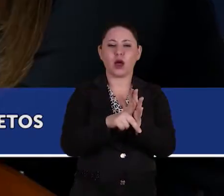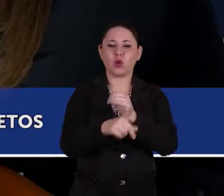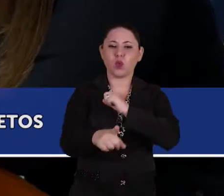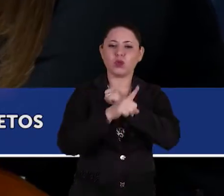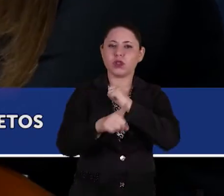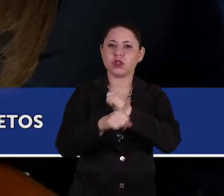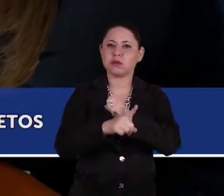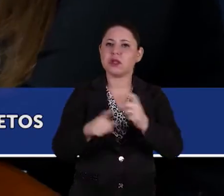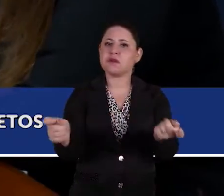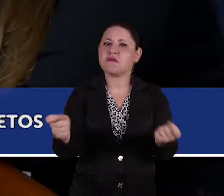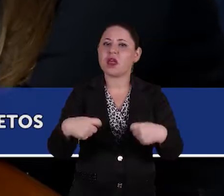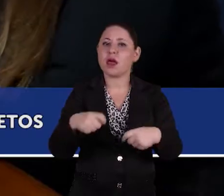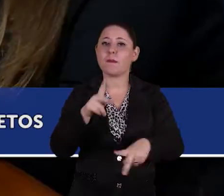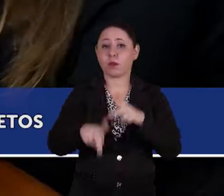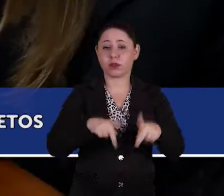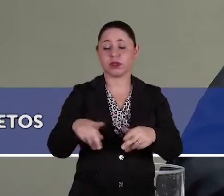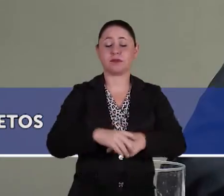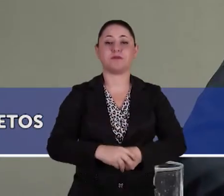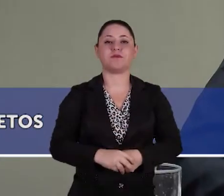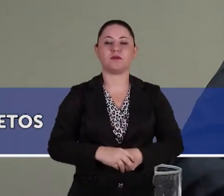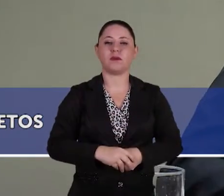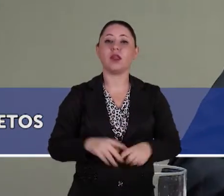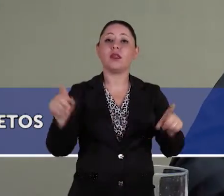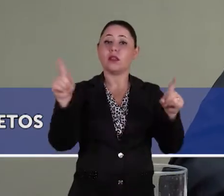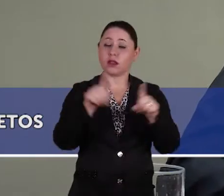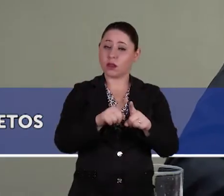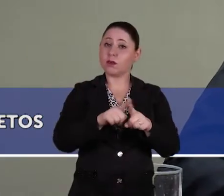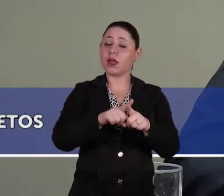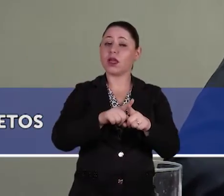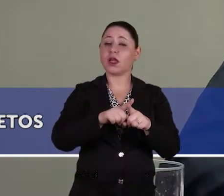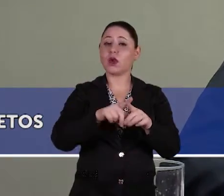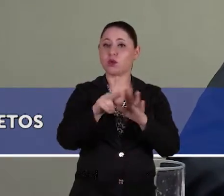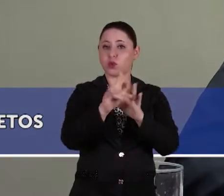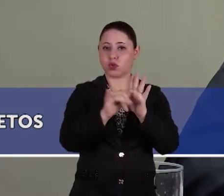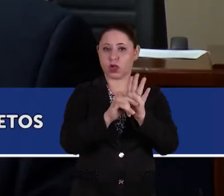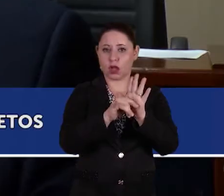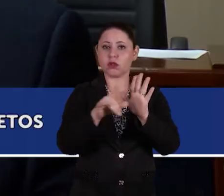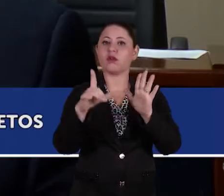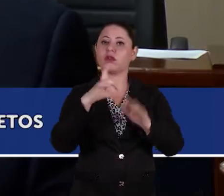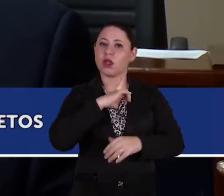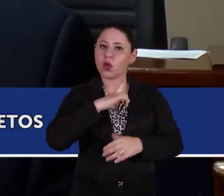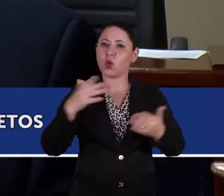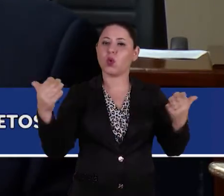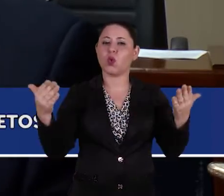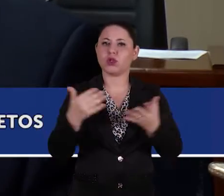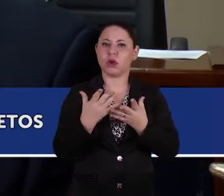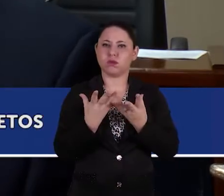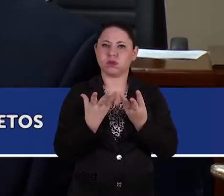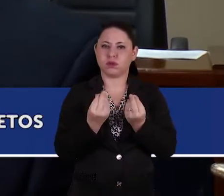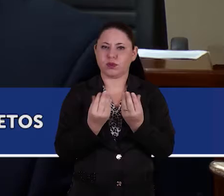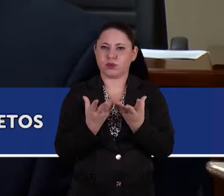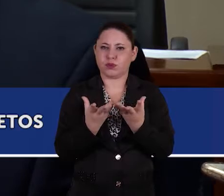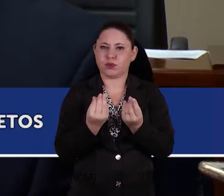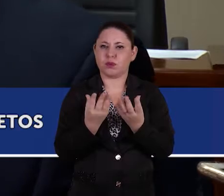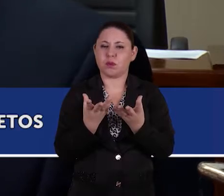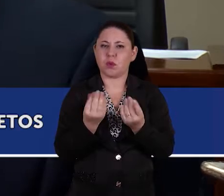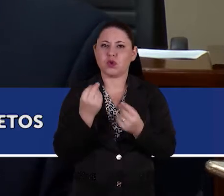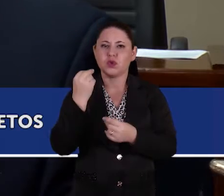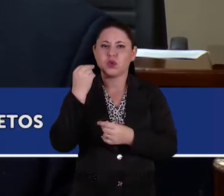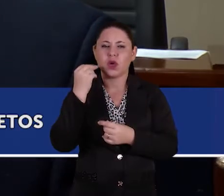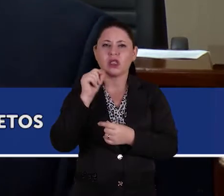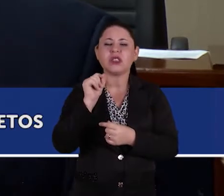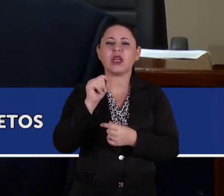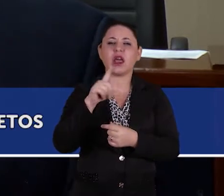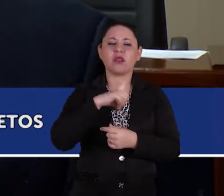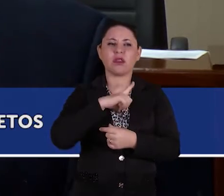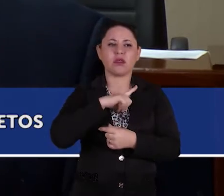um atendimento bem eficaz à população. E, por outro lado, nesse projeto também consta a questão hoje que nós temos uma demanda muito grande, é de ver os